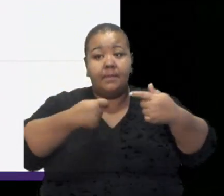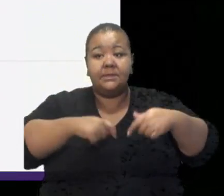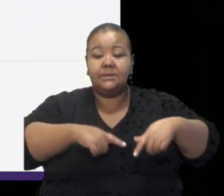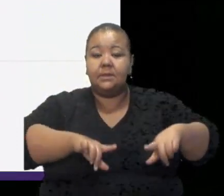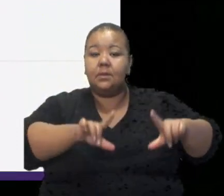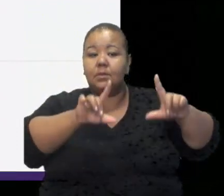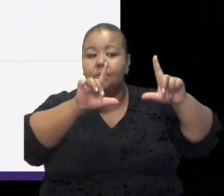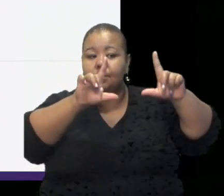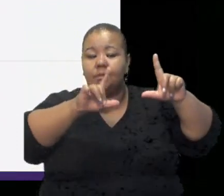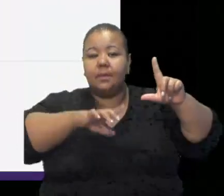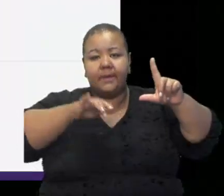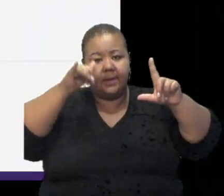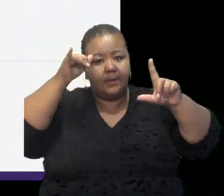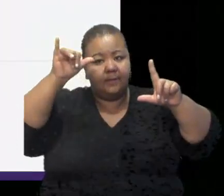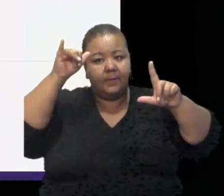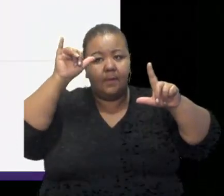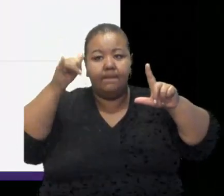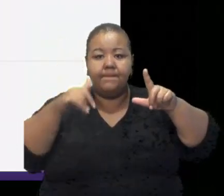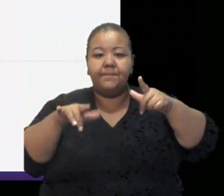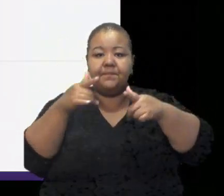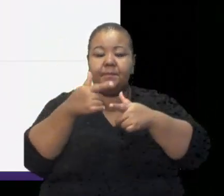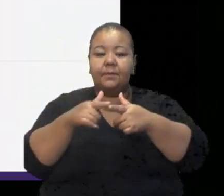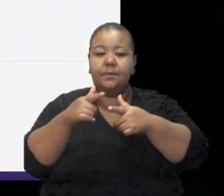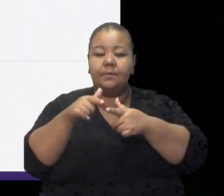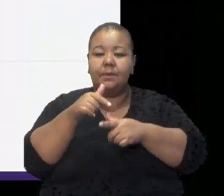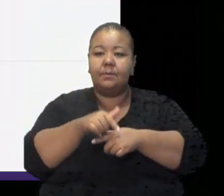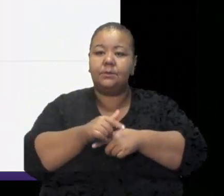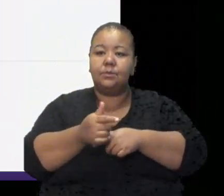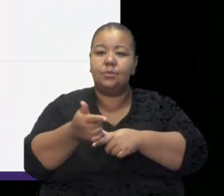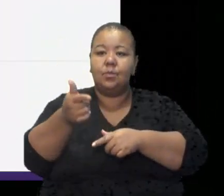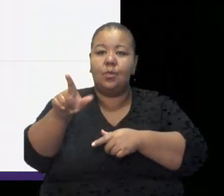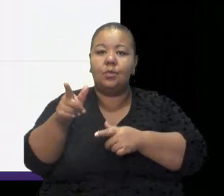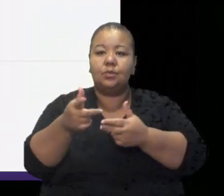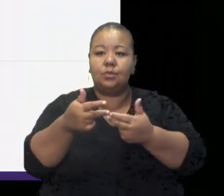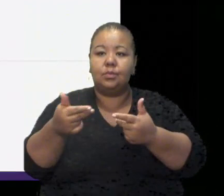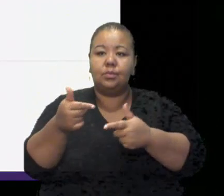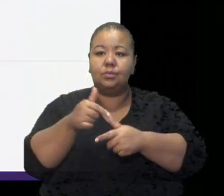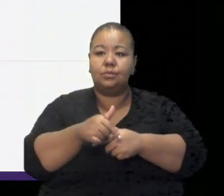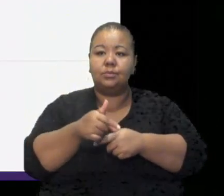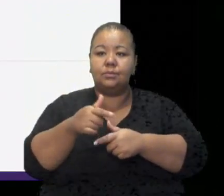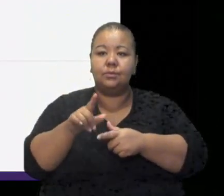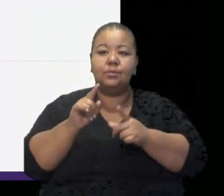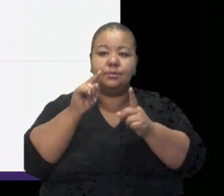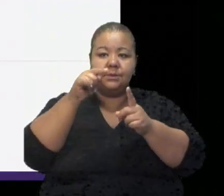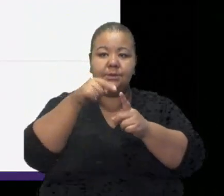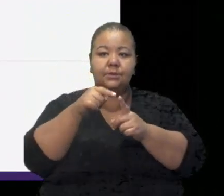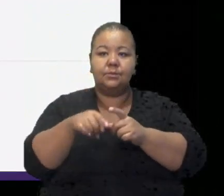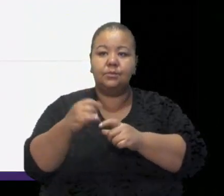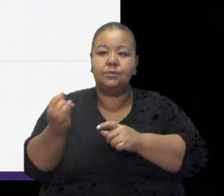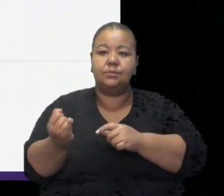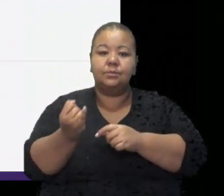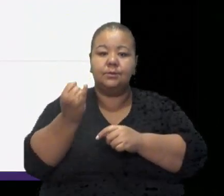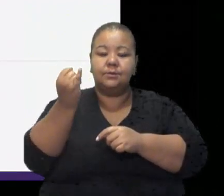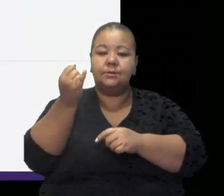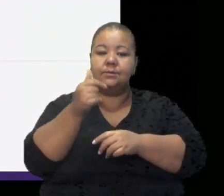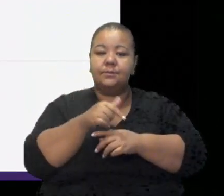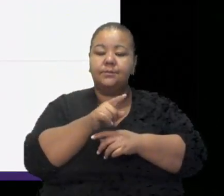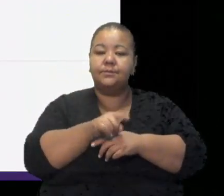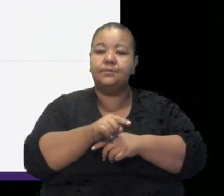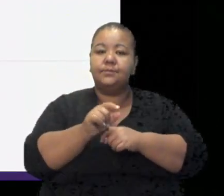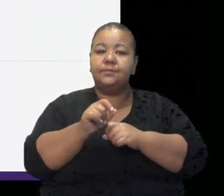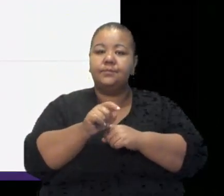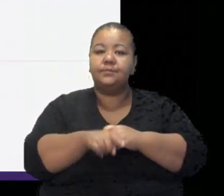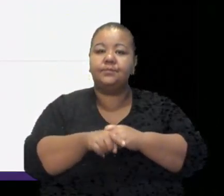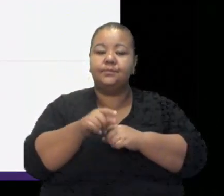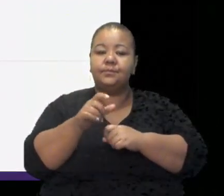hajam problemas dentro desse processo. Outro ponto, né, e outro objetivo importante do layout é a questão